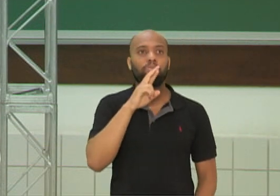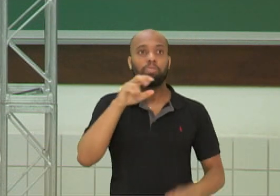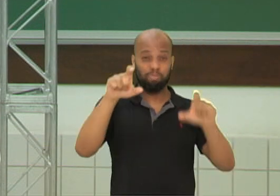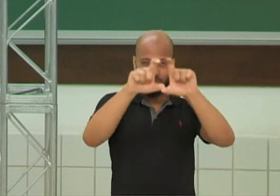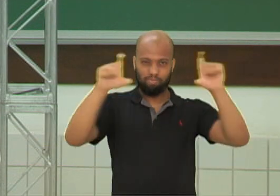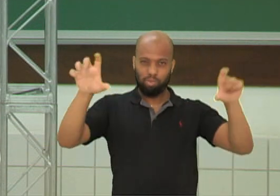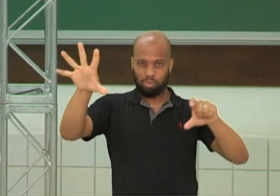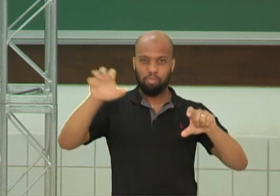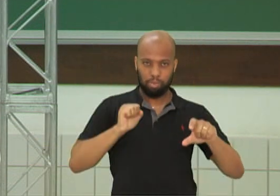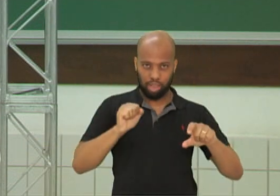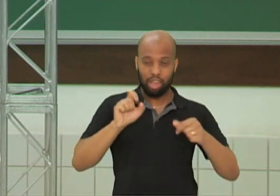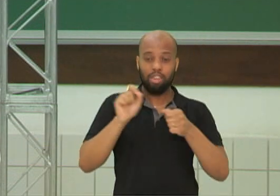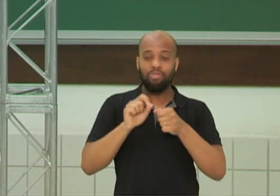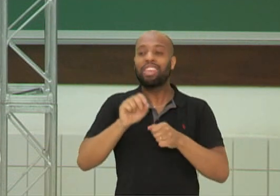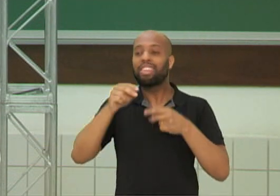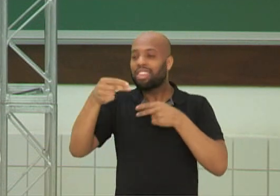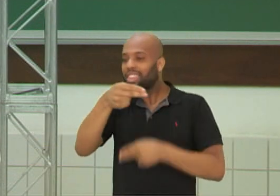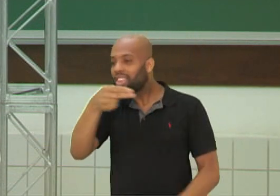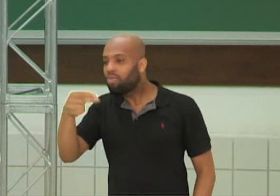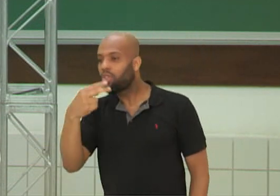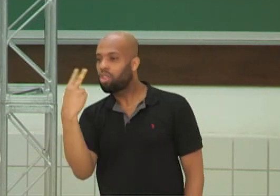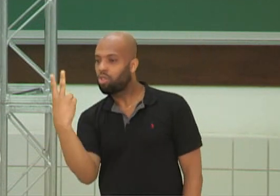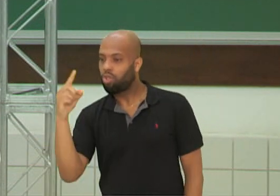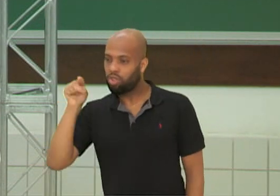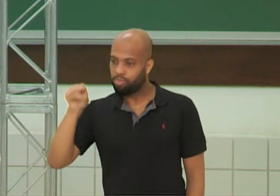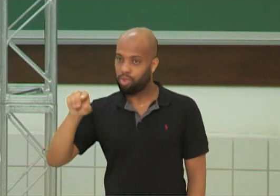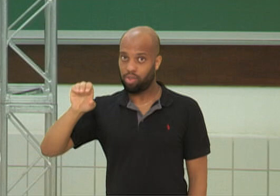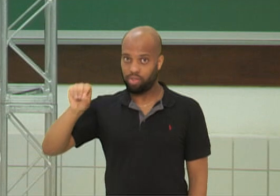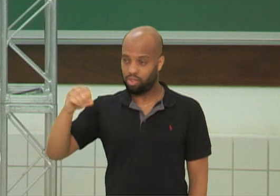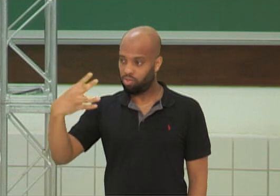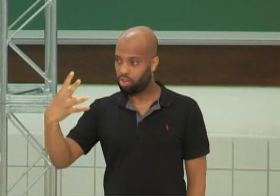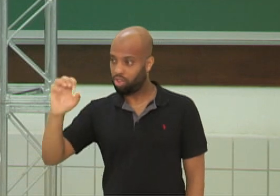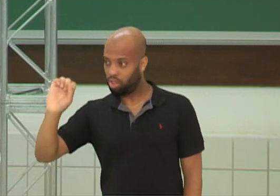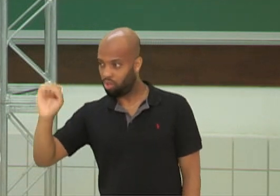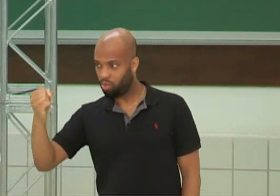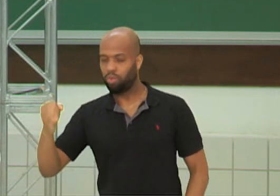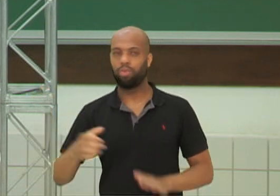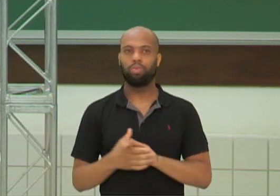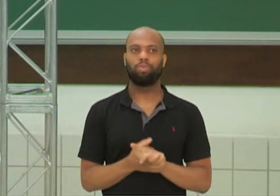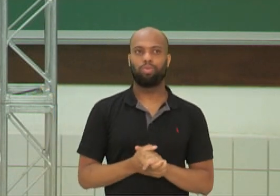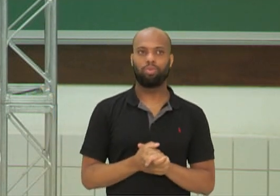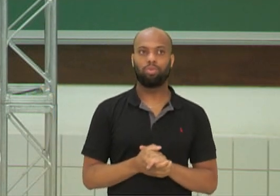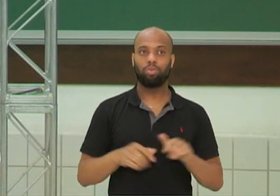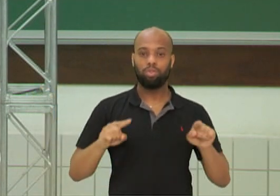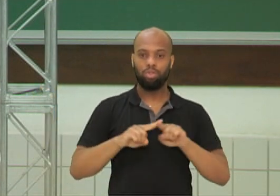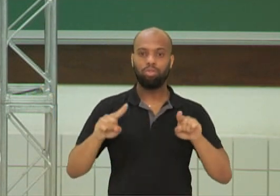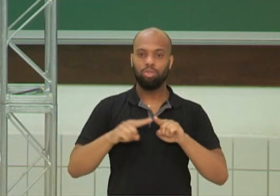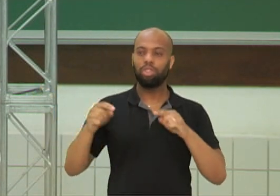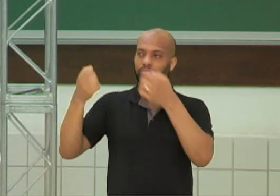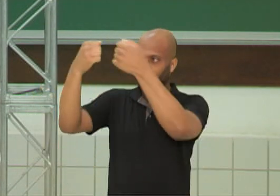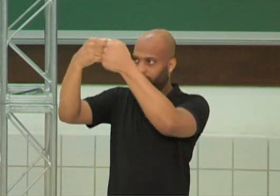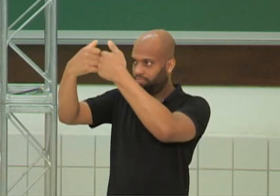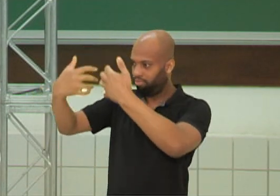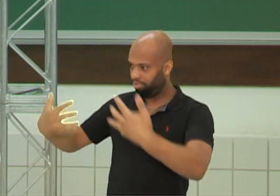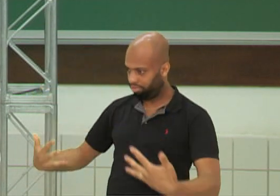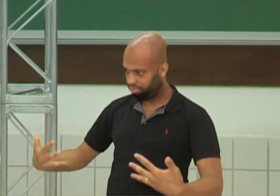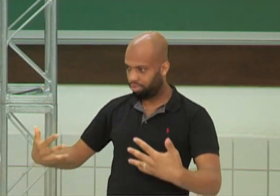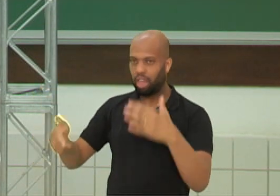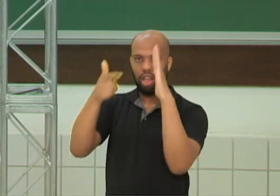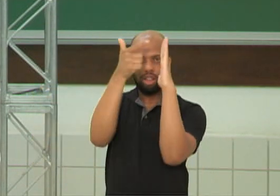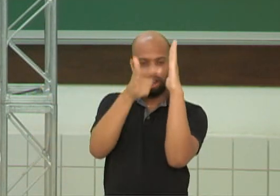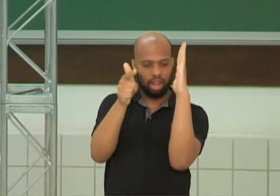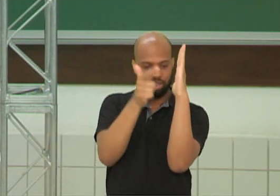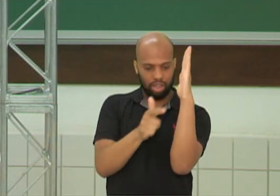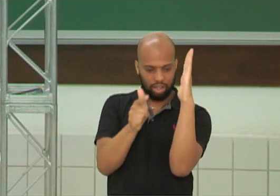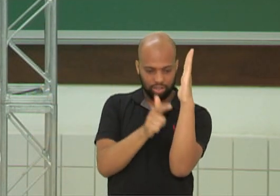2n menos 3 igualando a 2048. Mas você tem que lembrar, 2048 decompondo em fator primo, ou